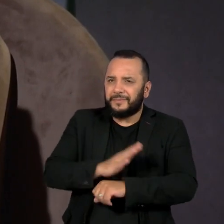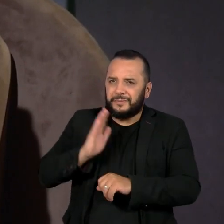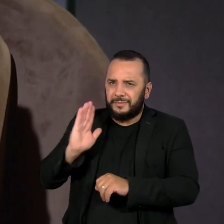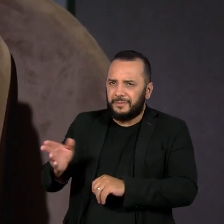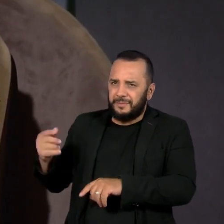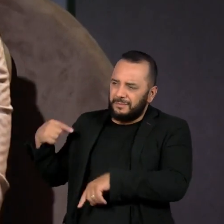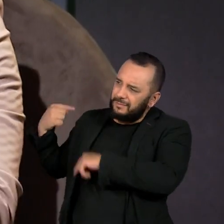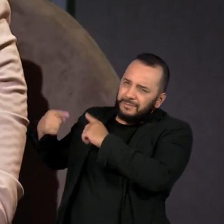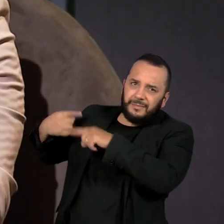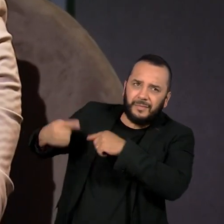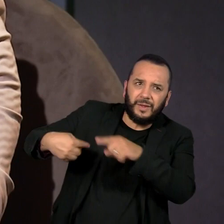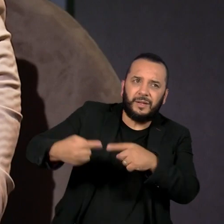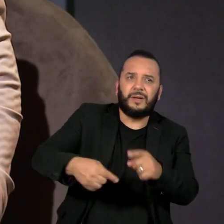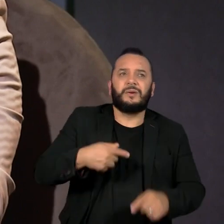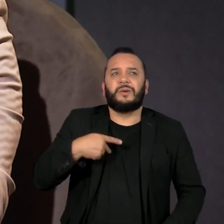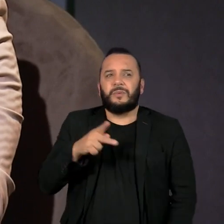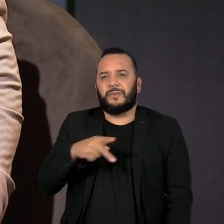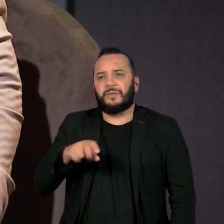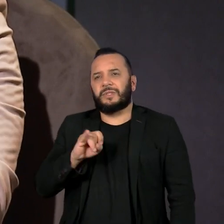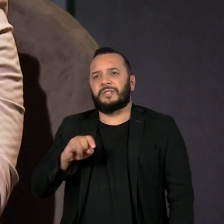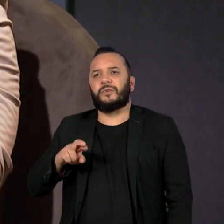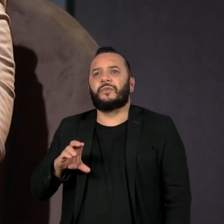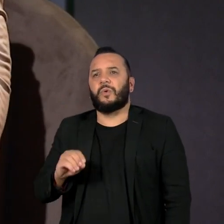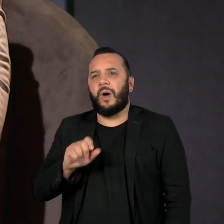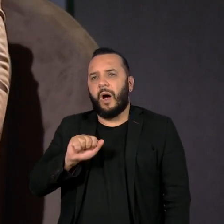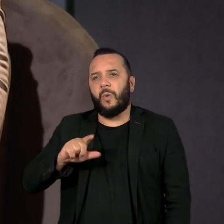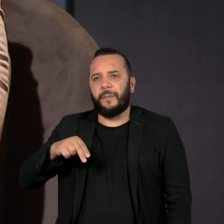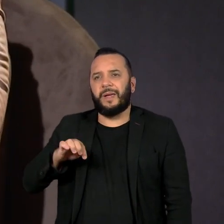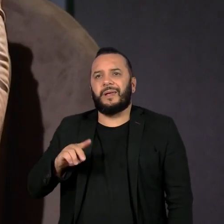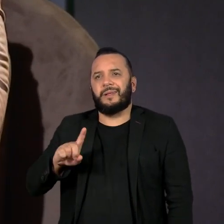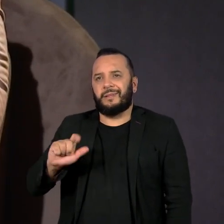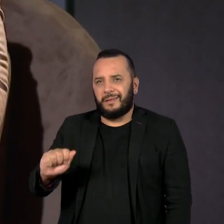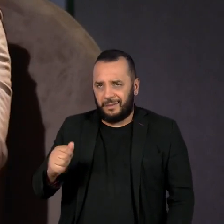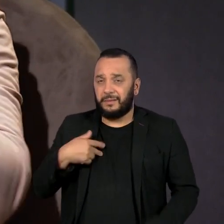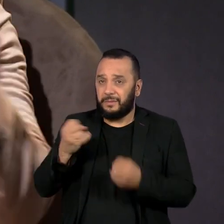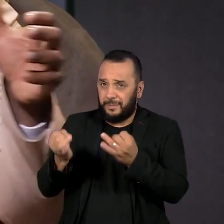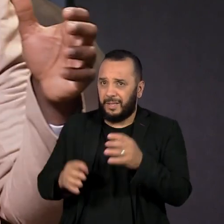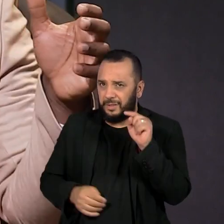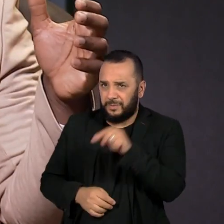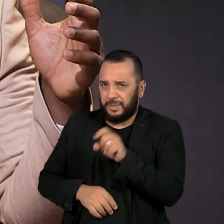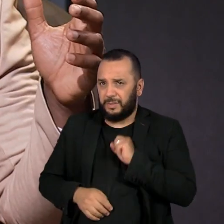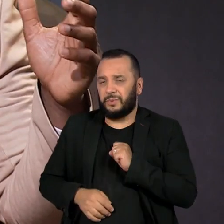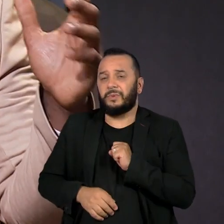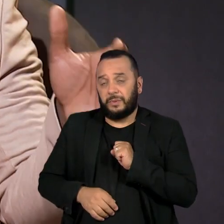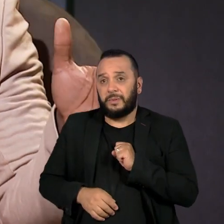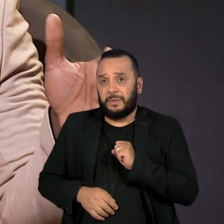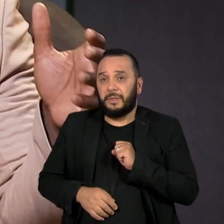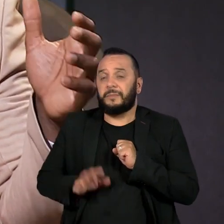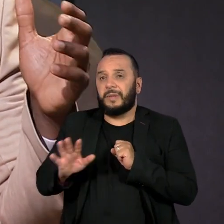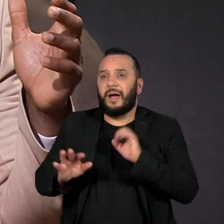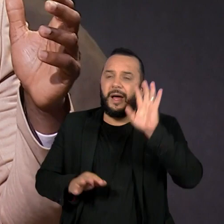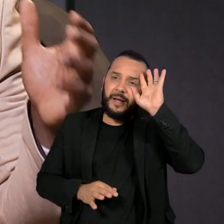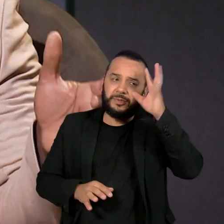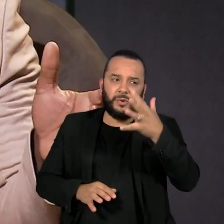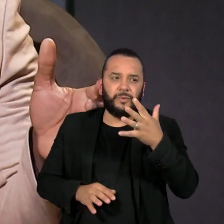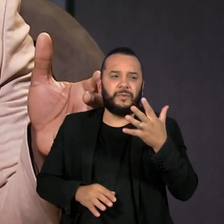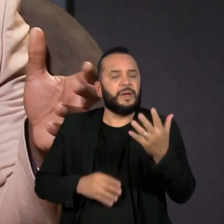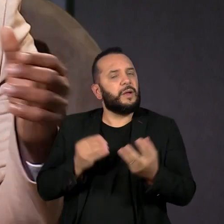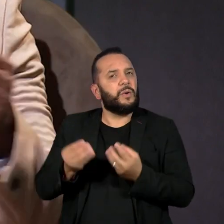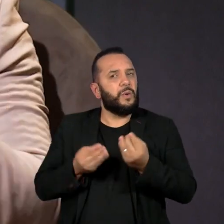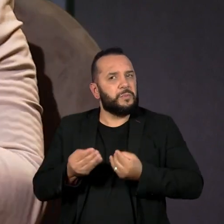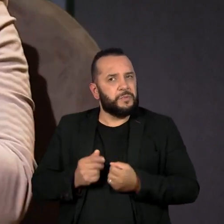sobre isso. E para resolver a questão que a gente tem hoje desses profissionais, a gente tem que começar pela base, pela